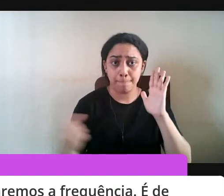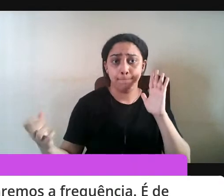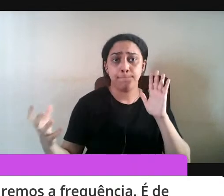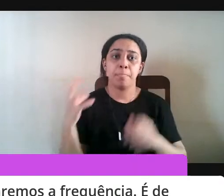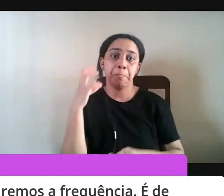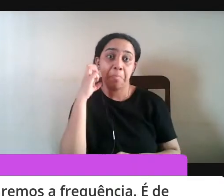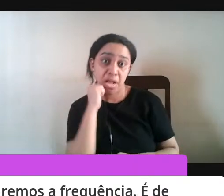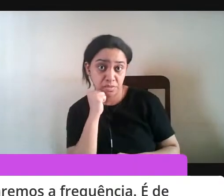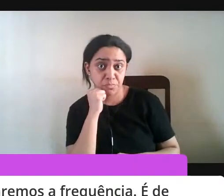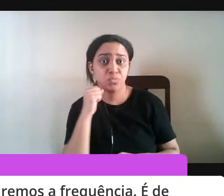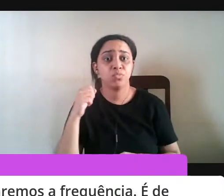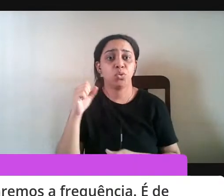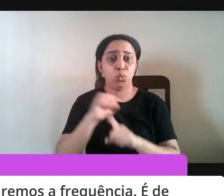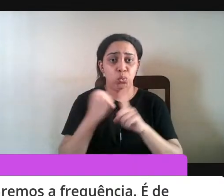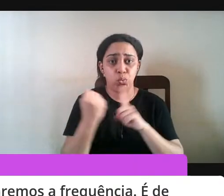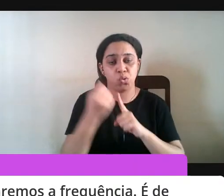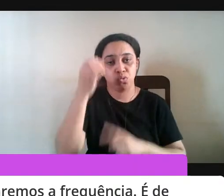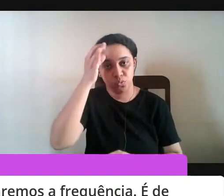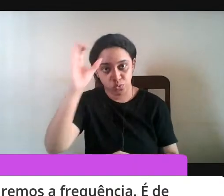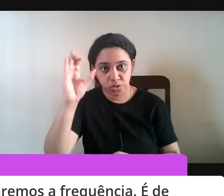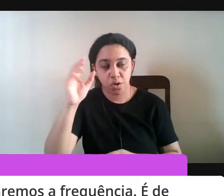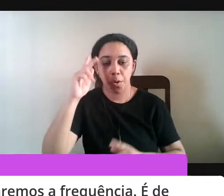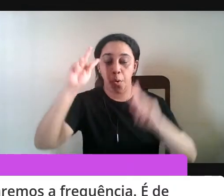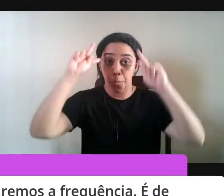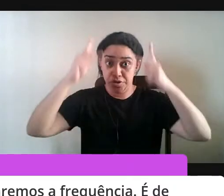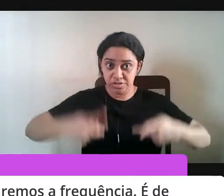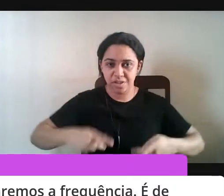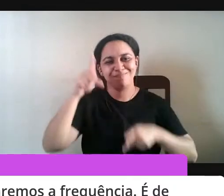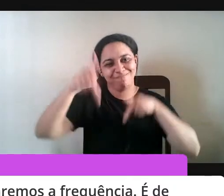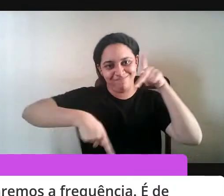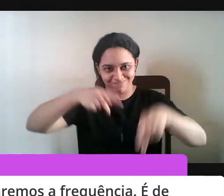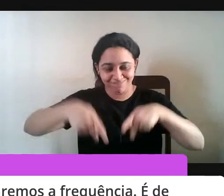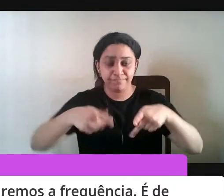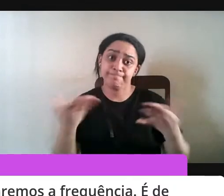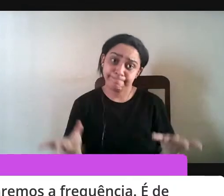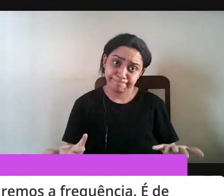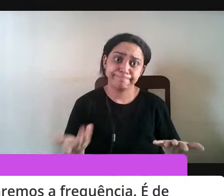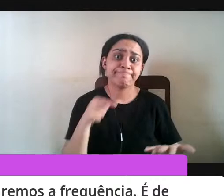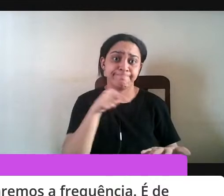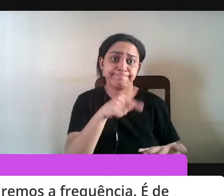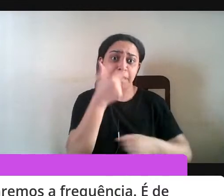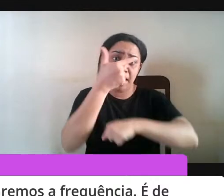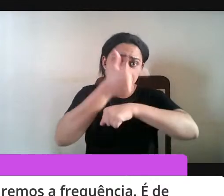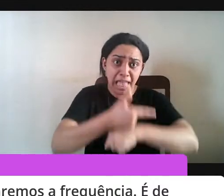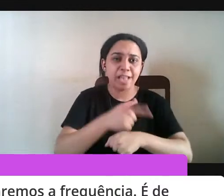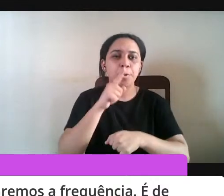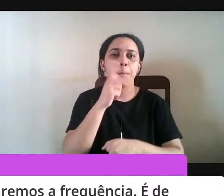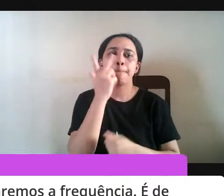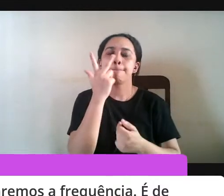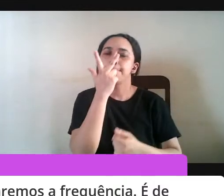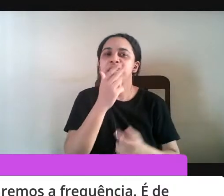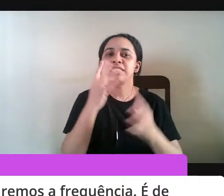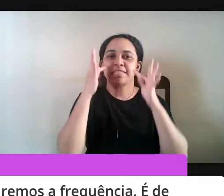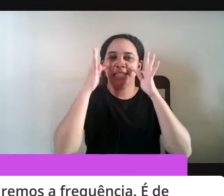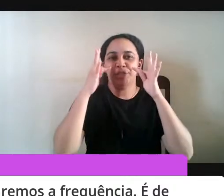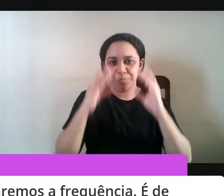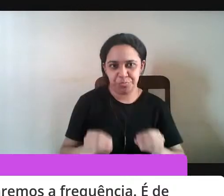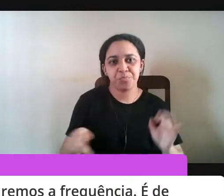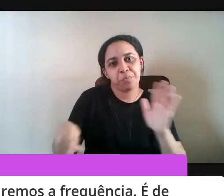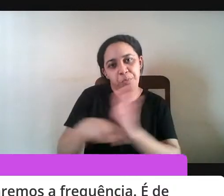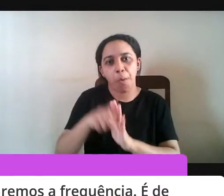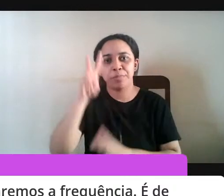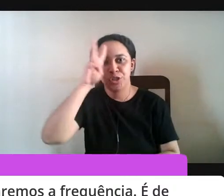sociocultural de uma comunidade. Em vista disso, podemos considerar o léxico como testemunha da própria história dessa